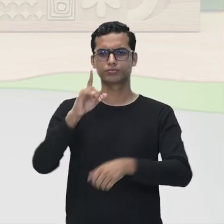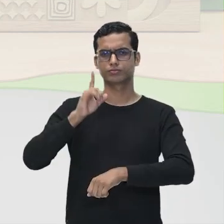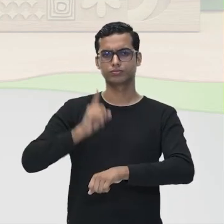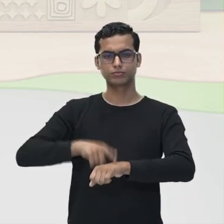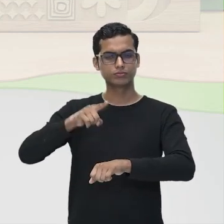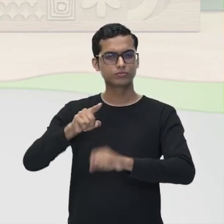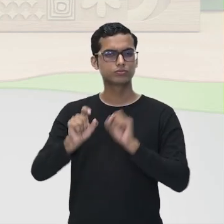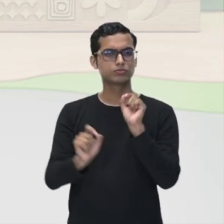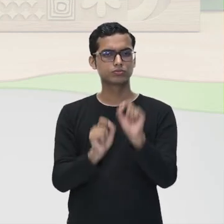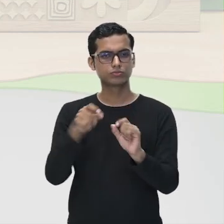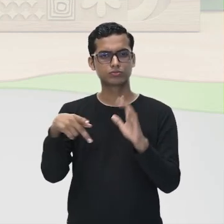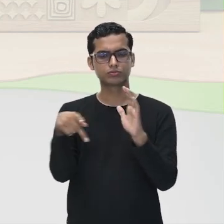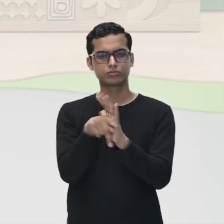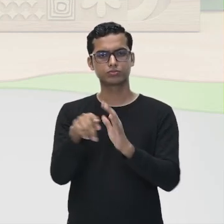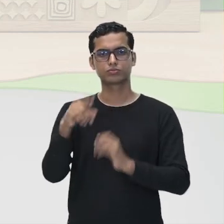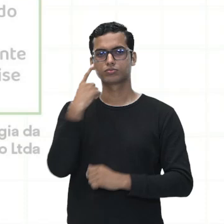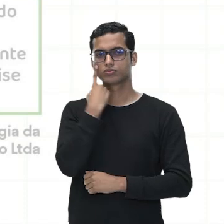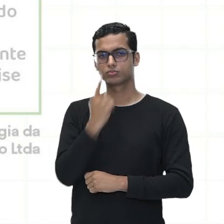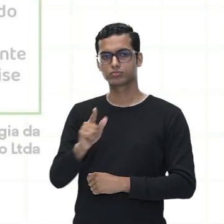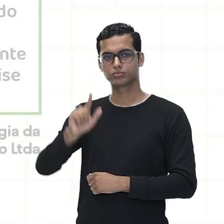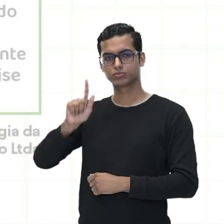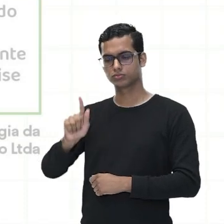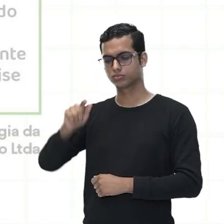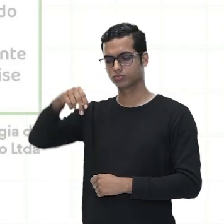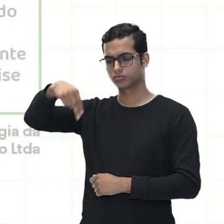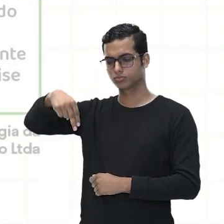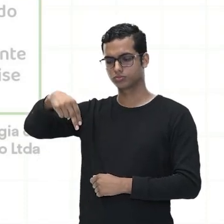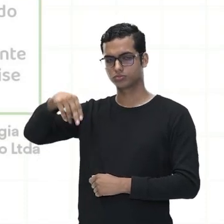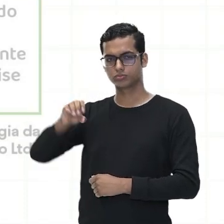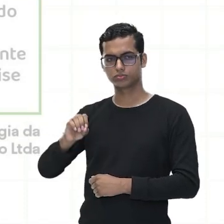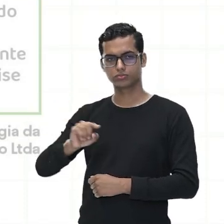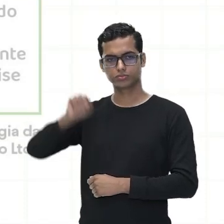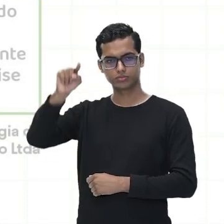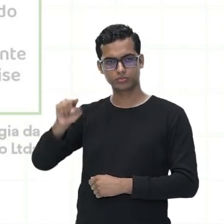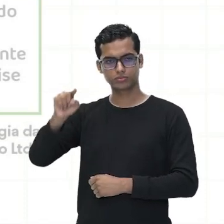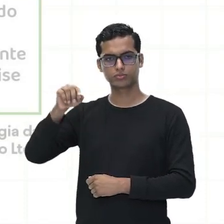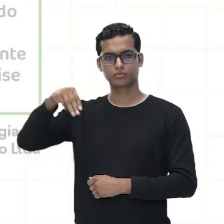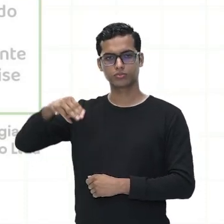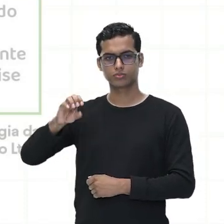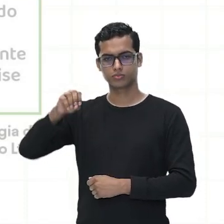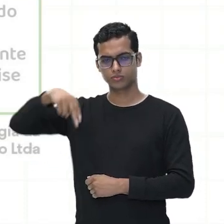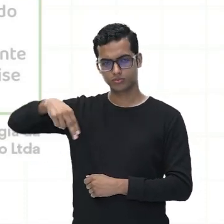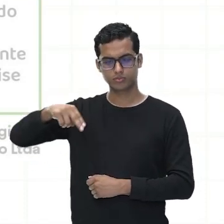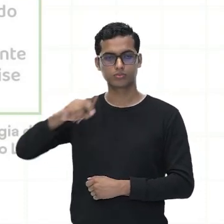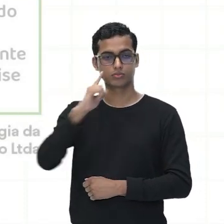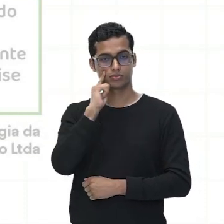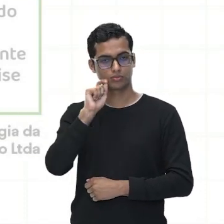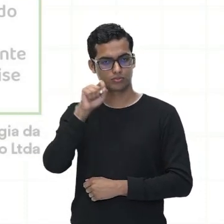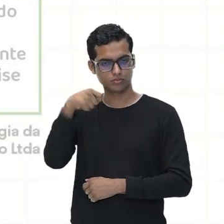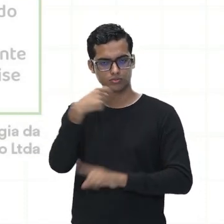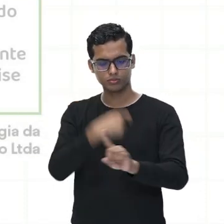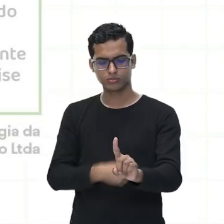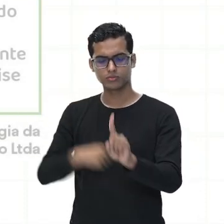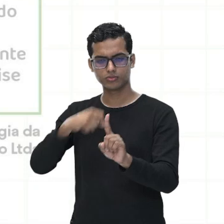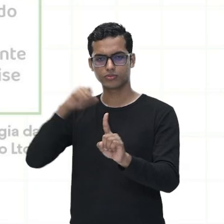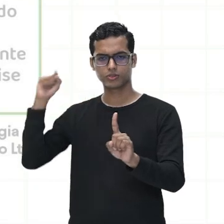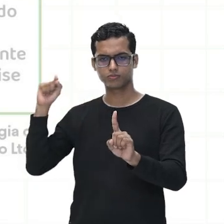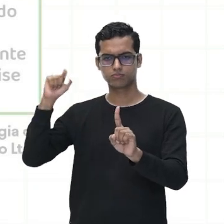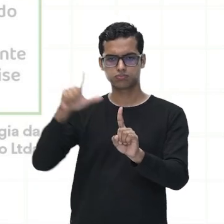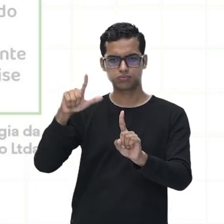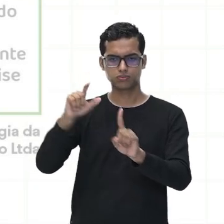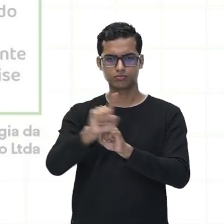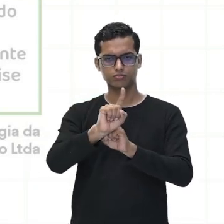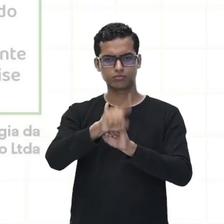que é o gnomo. O gnomo e os movimentos da Terra. A rotação e